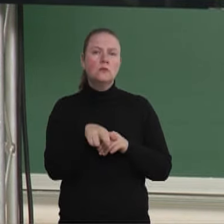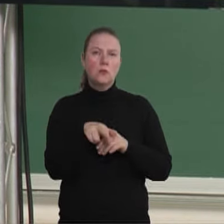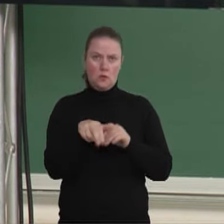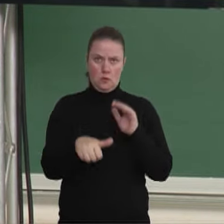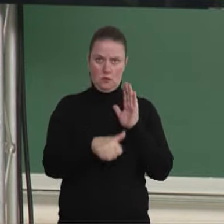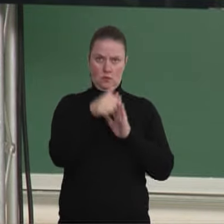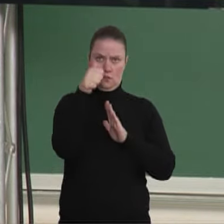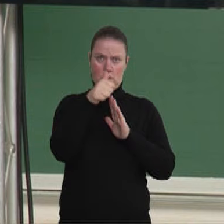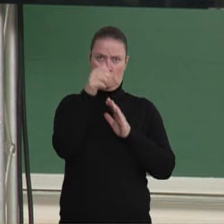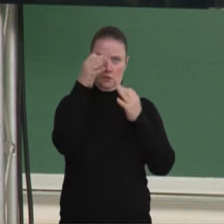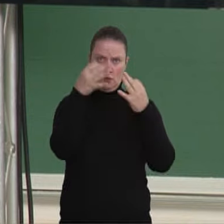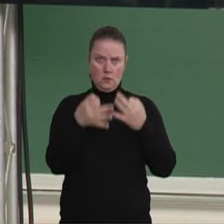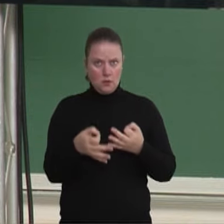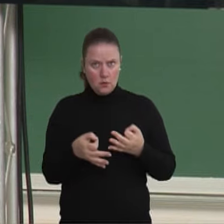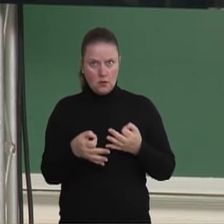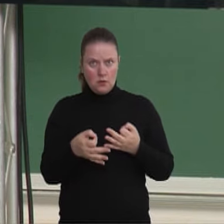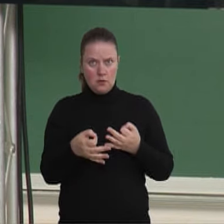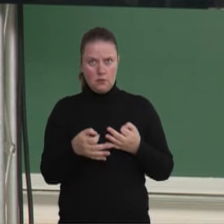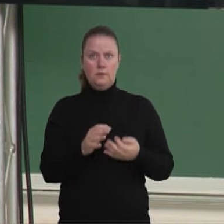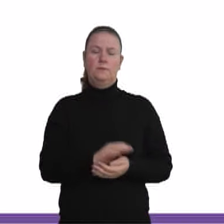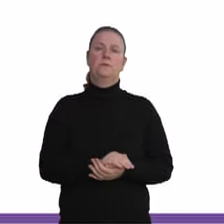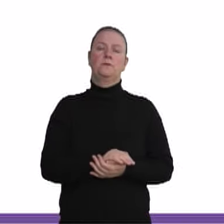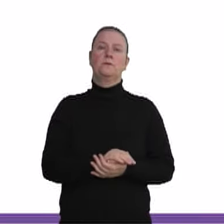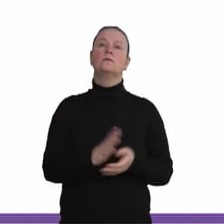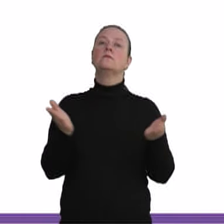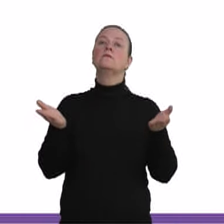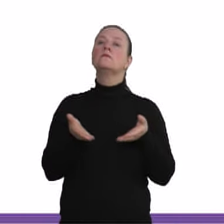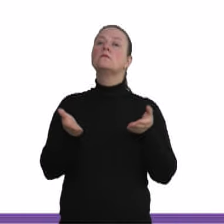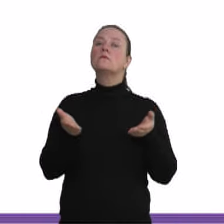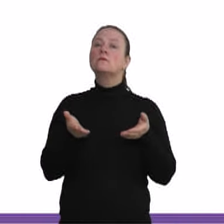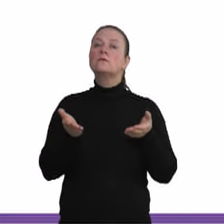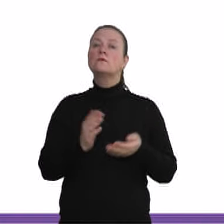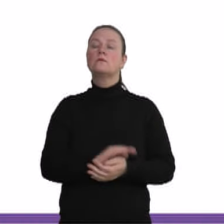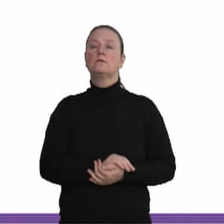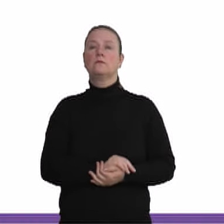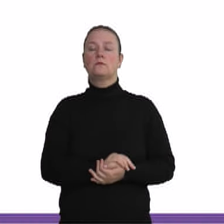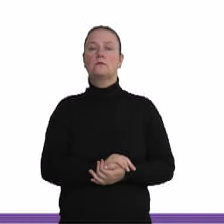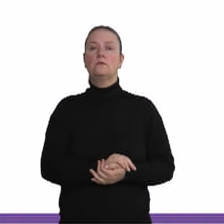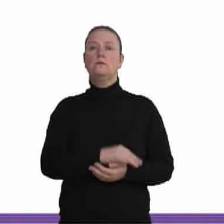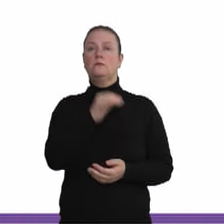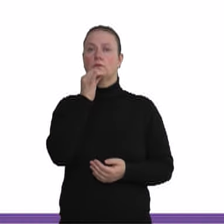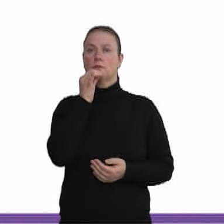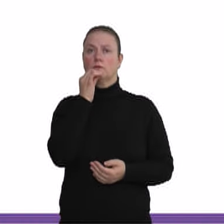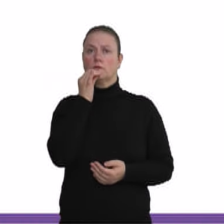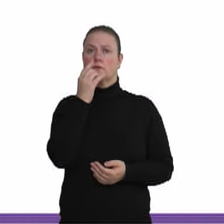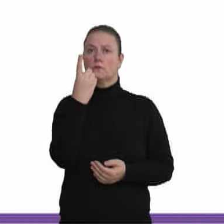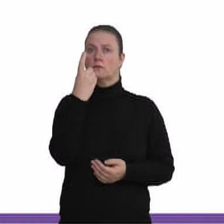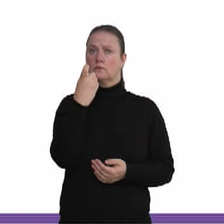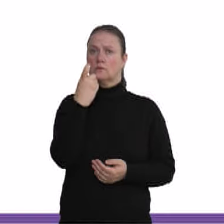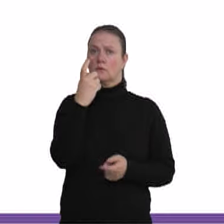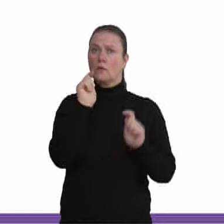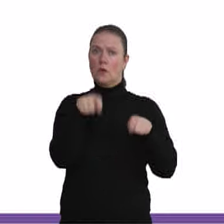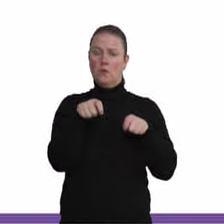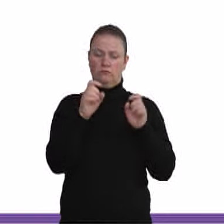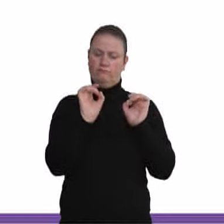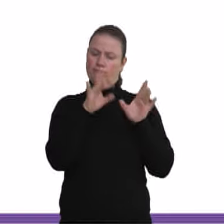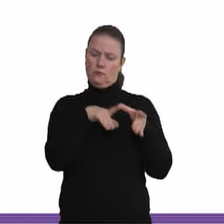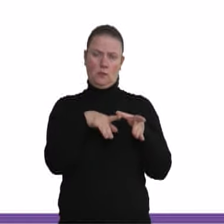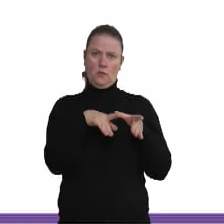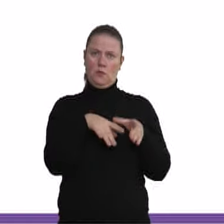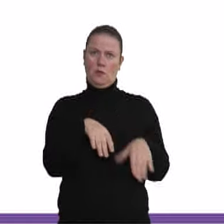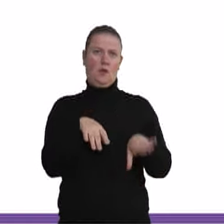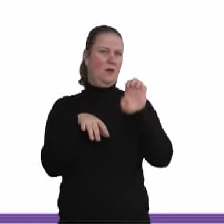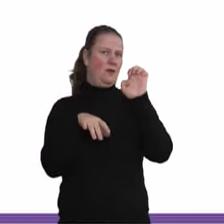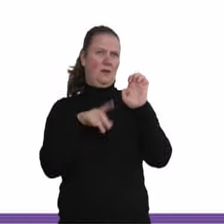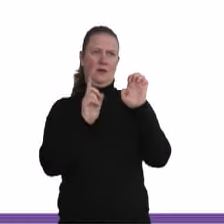correto. Se não tiver, já você pode descartar. Então, assim, ó, temos ali, por exemplo, a única que podemos descartar por enquanto é a letra